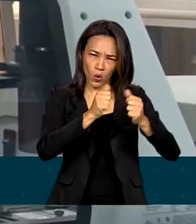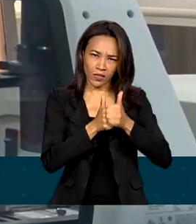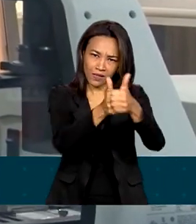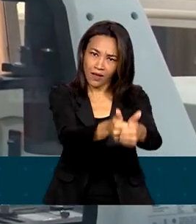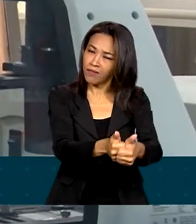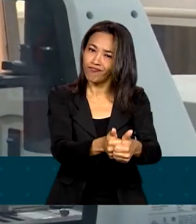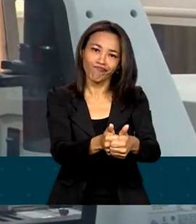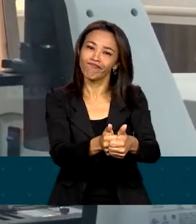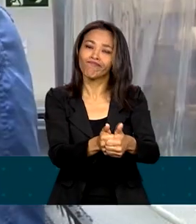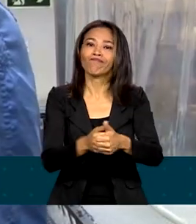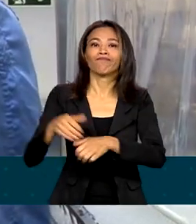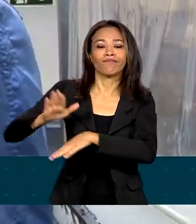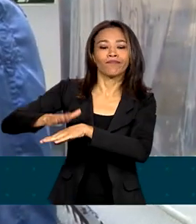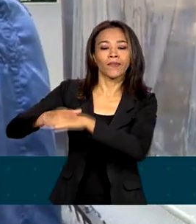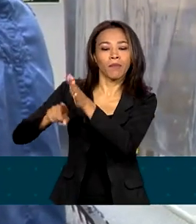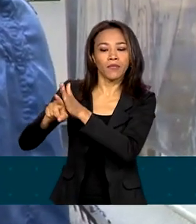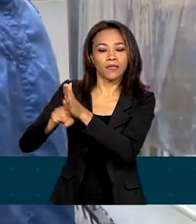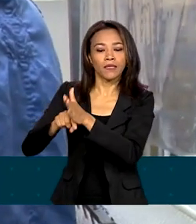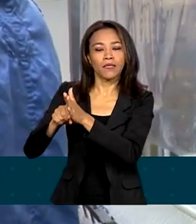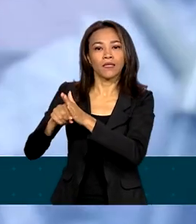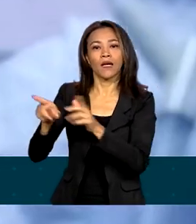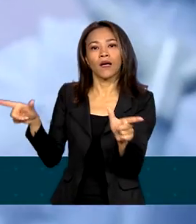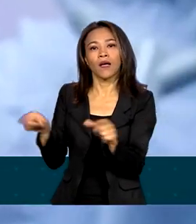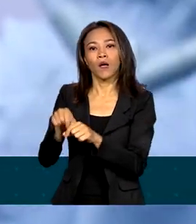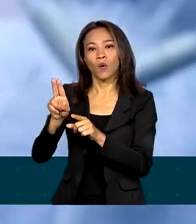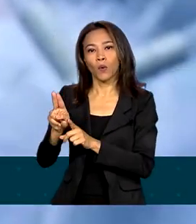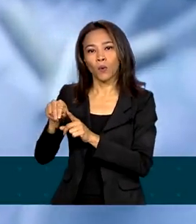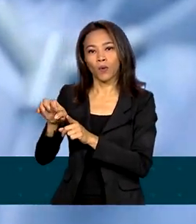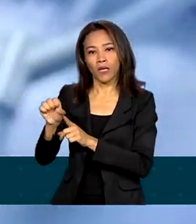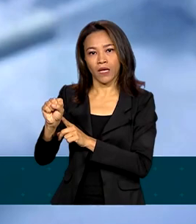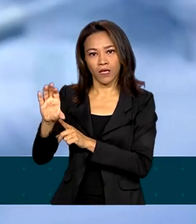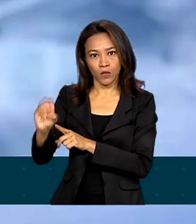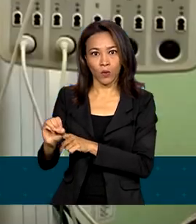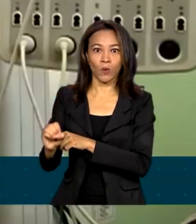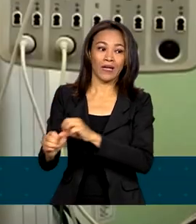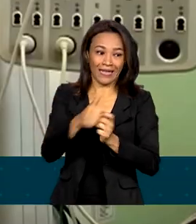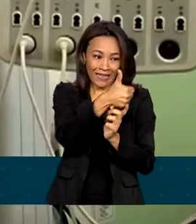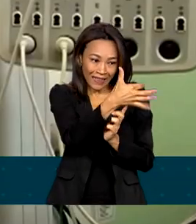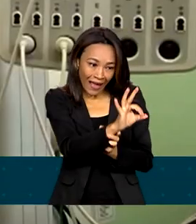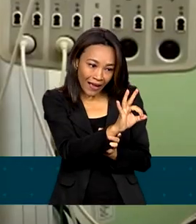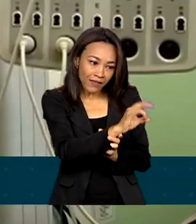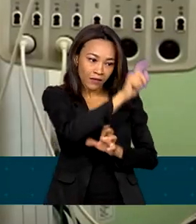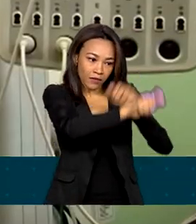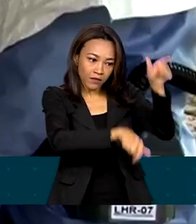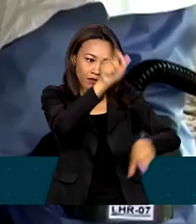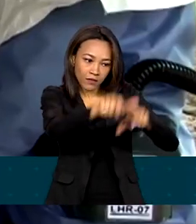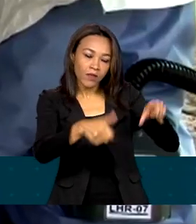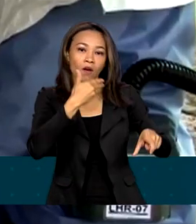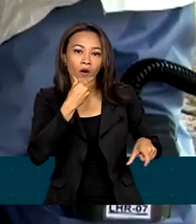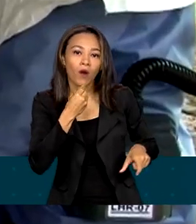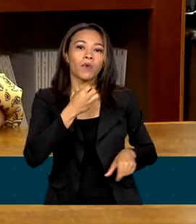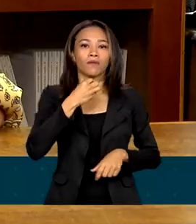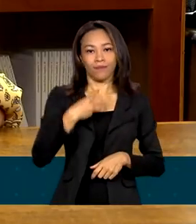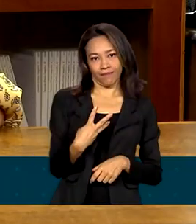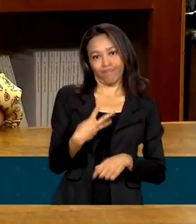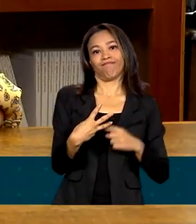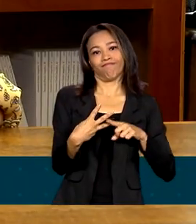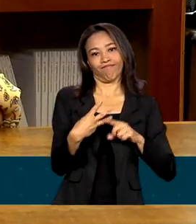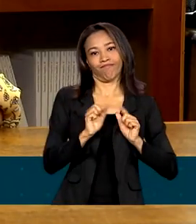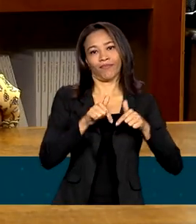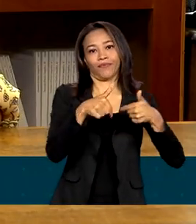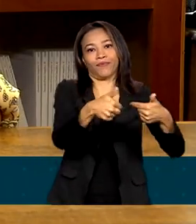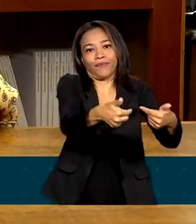Segundo a Unesco, elas ocupam apenas 3 em cada 10 vagas no mercado de trabalho brasileiro.